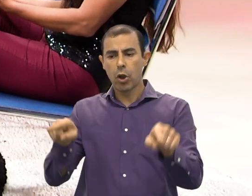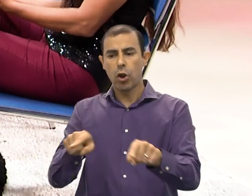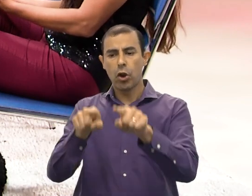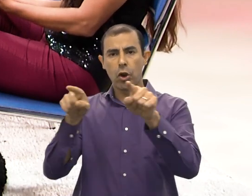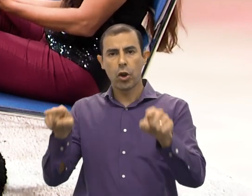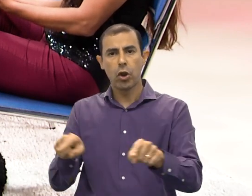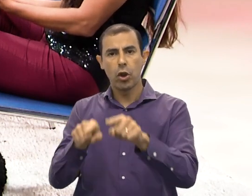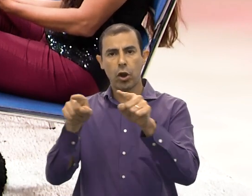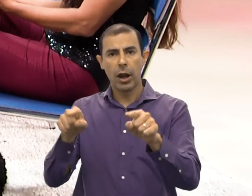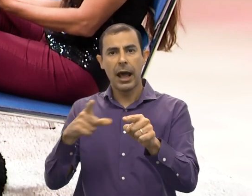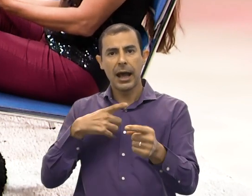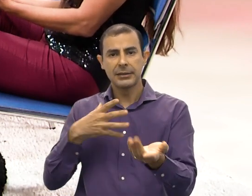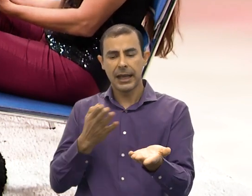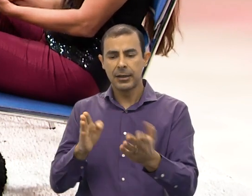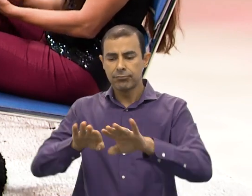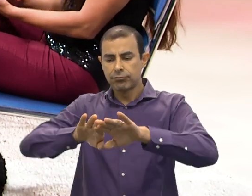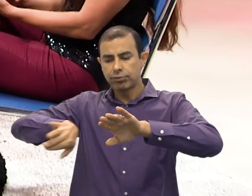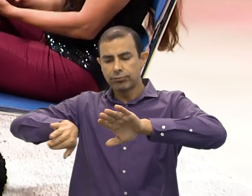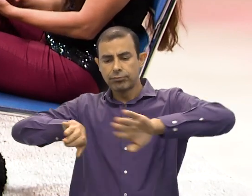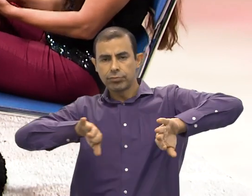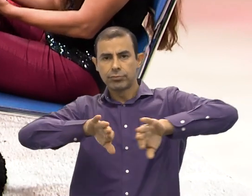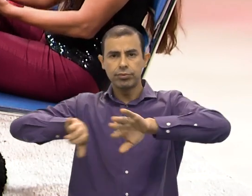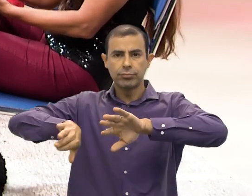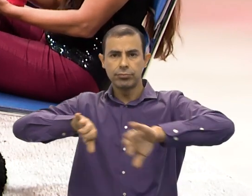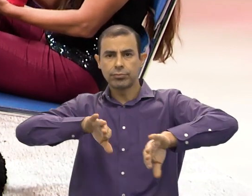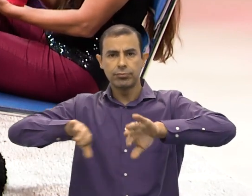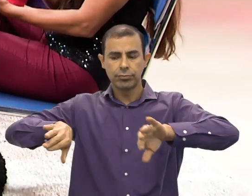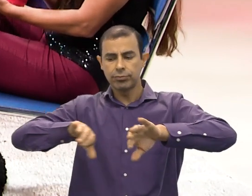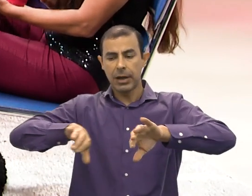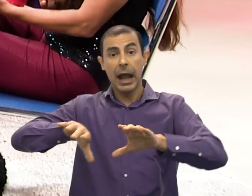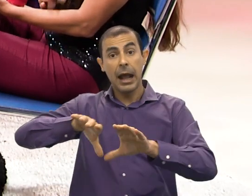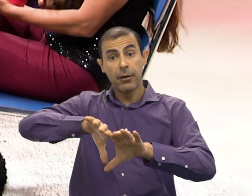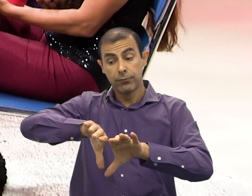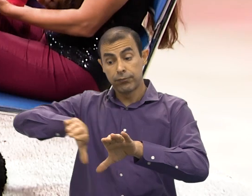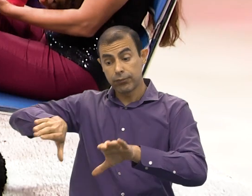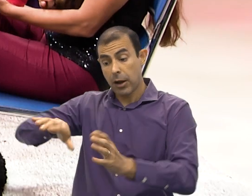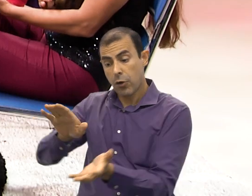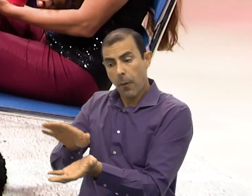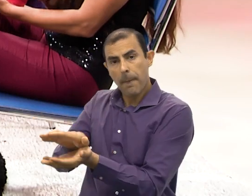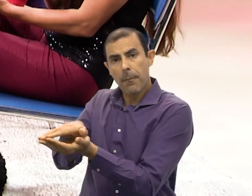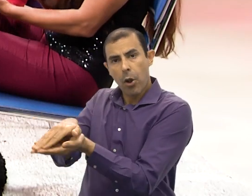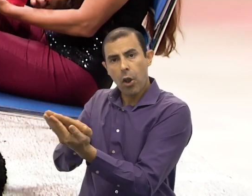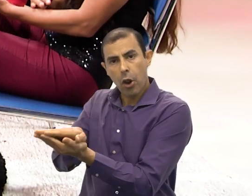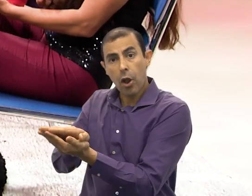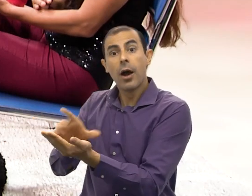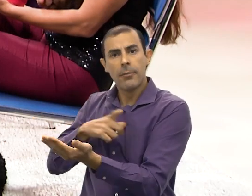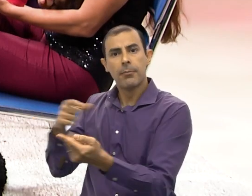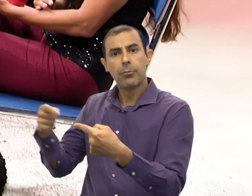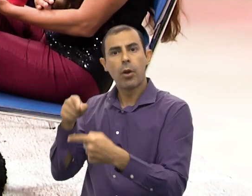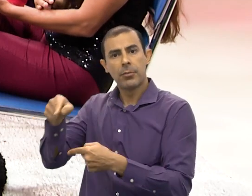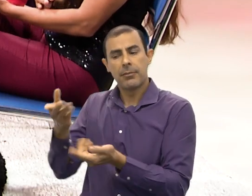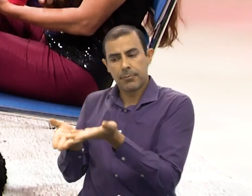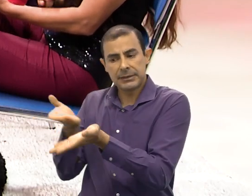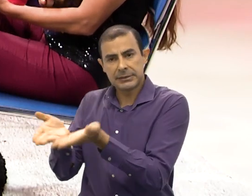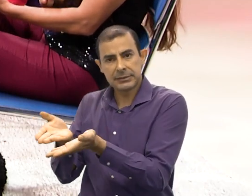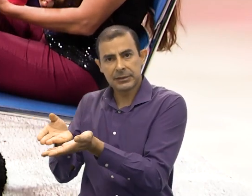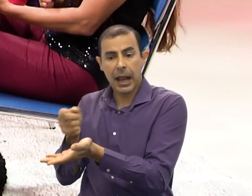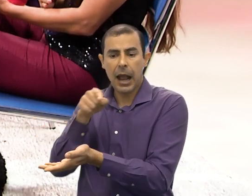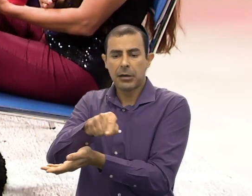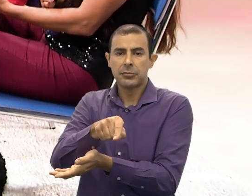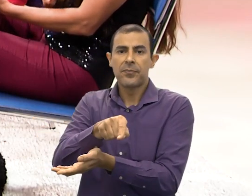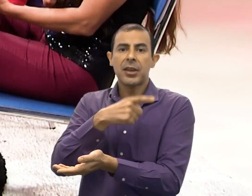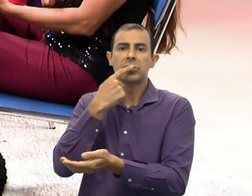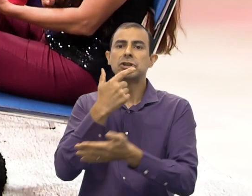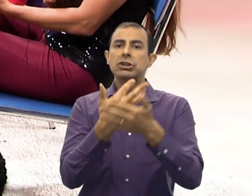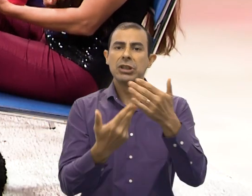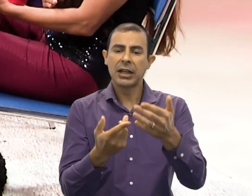ela identifica essas células, separa em uma bolsa e devolve para o corpo da pessoa o que não foi utilizado. Esse